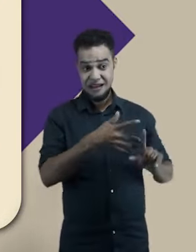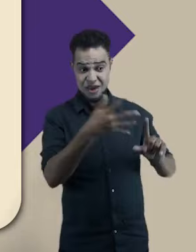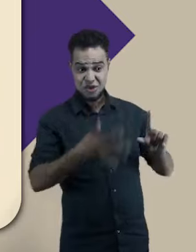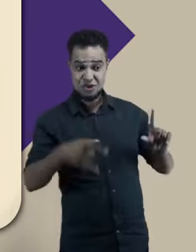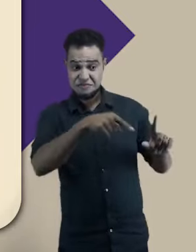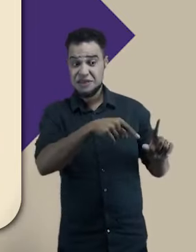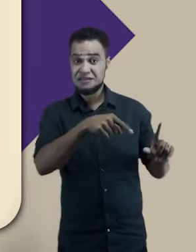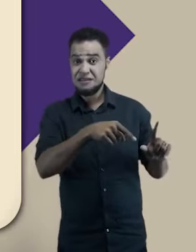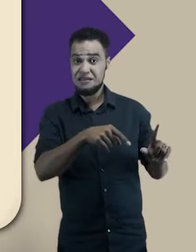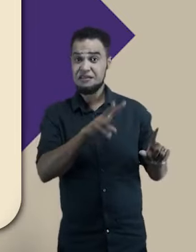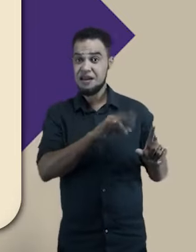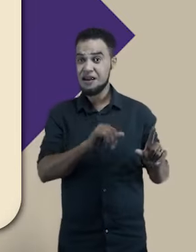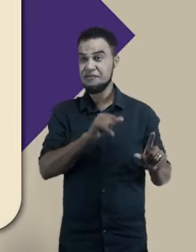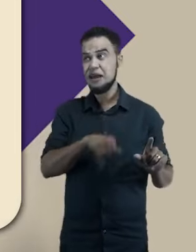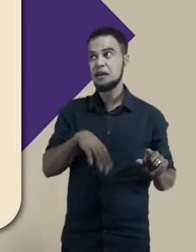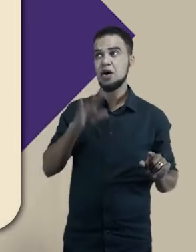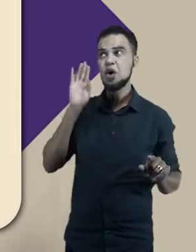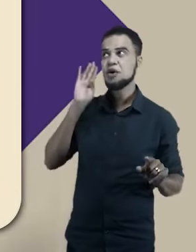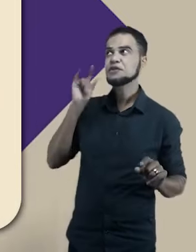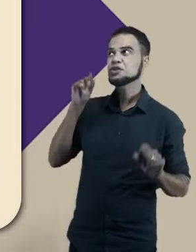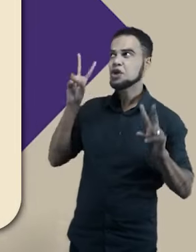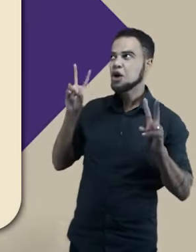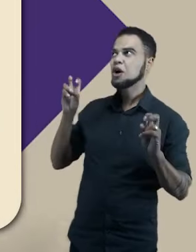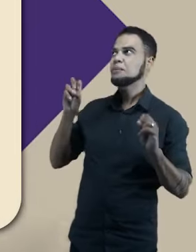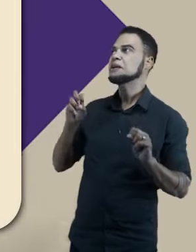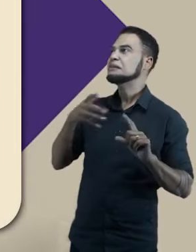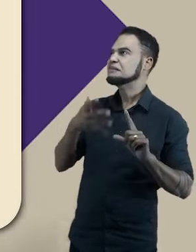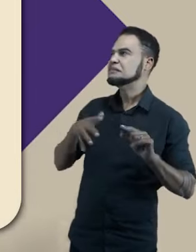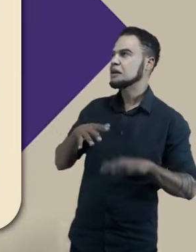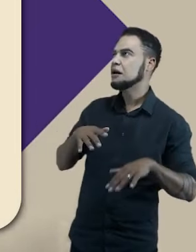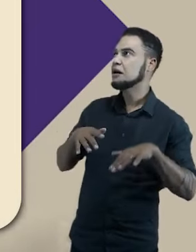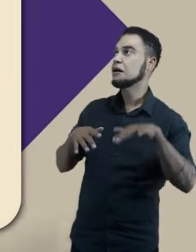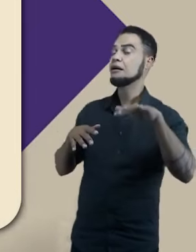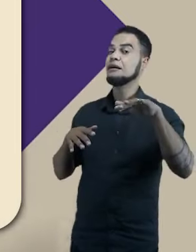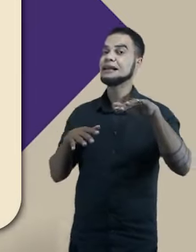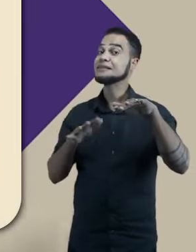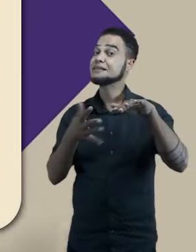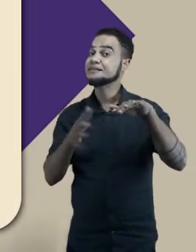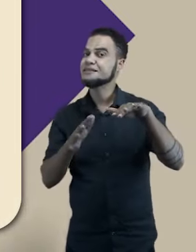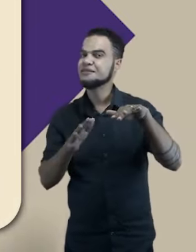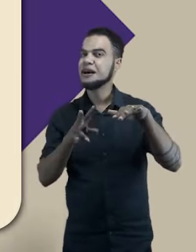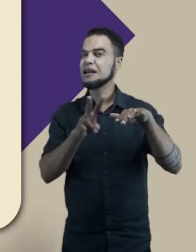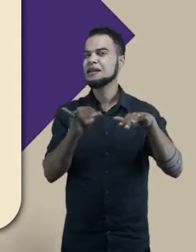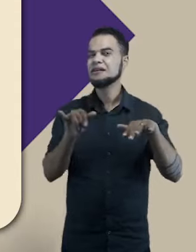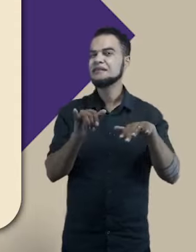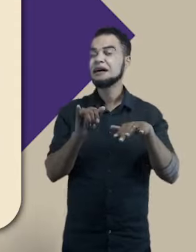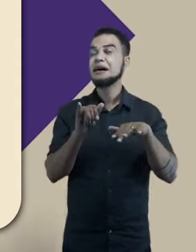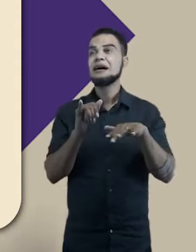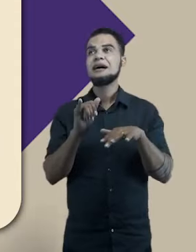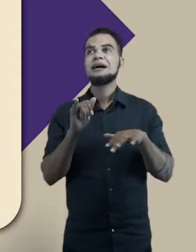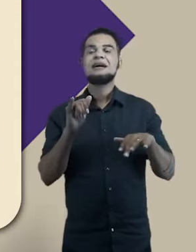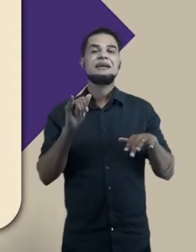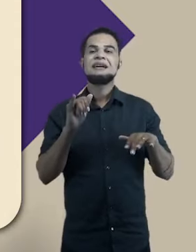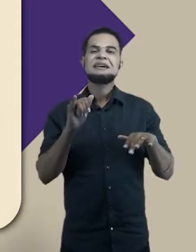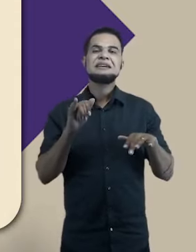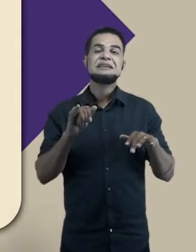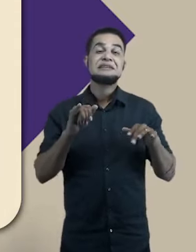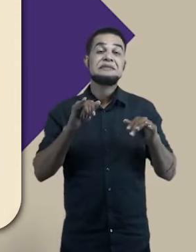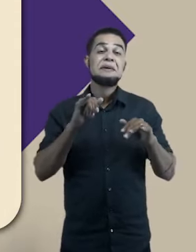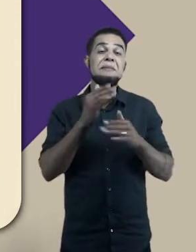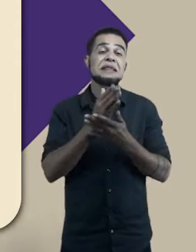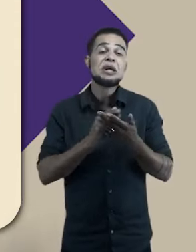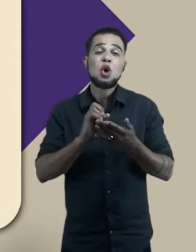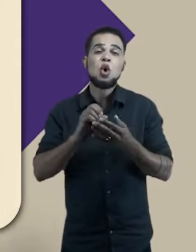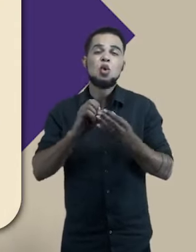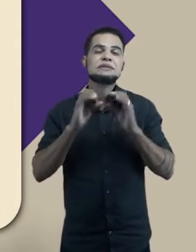que vai ouvir sobre aquilo ali quando ela é criança, talvez ela vai ter metade ou até nenhuma dos traumas que eu tenho na